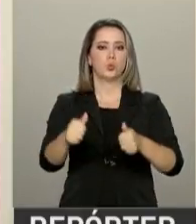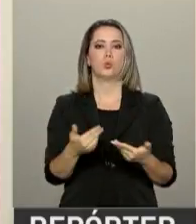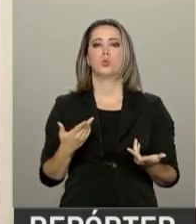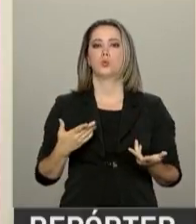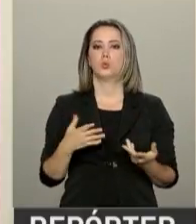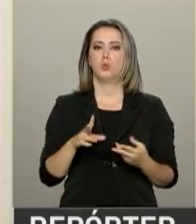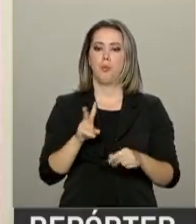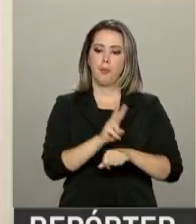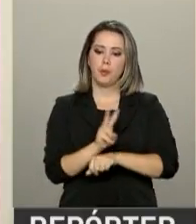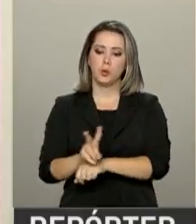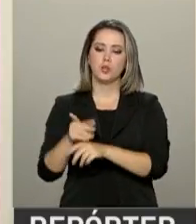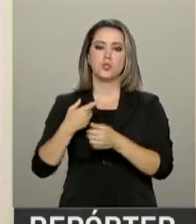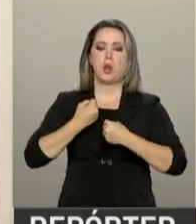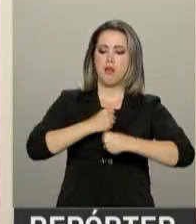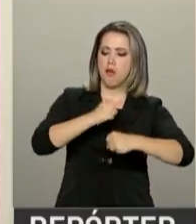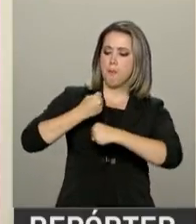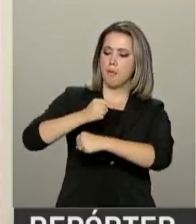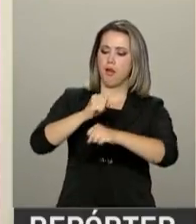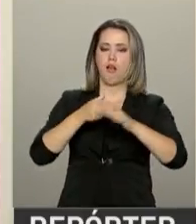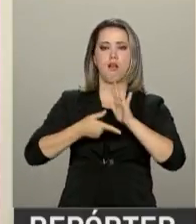e limpar a casa antes de dormir